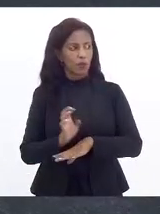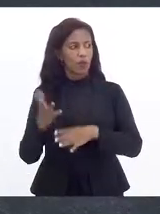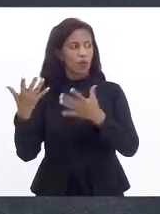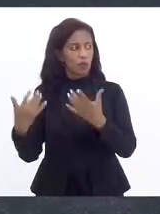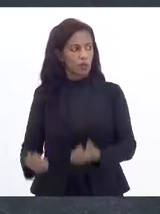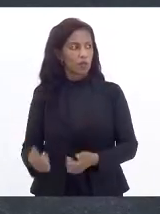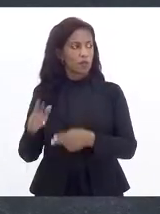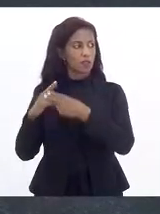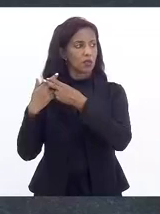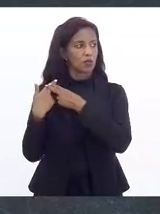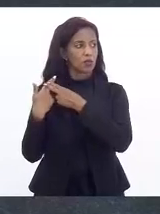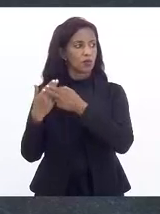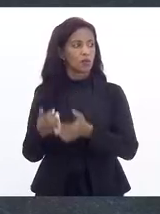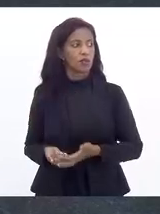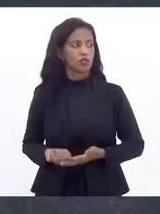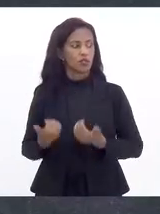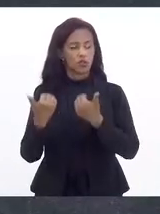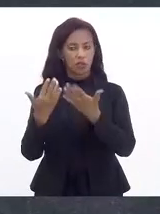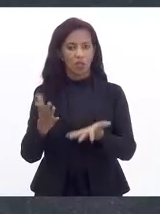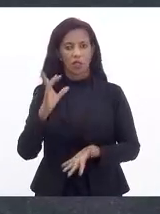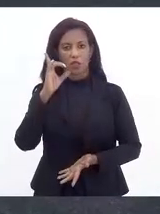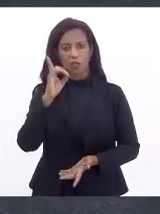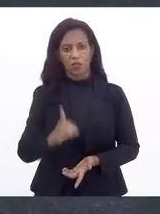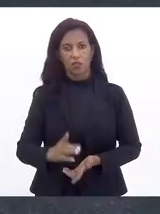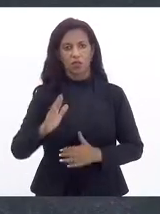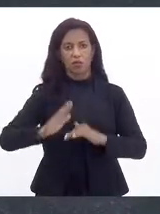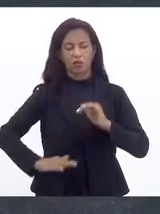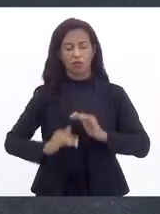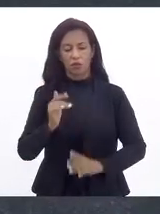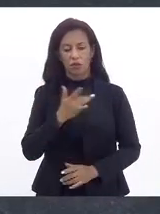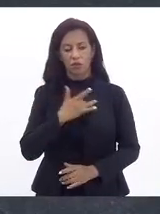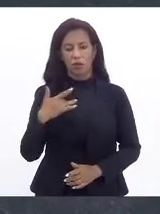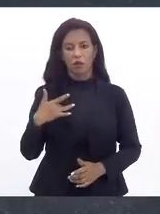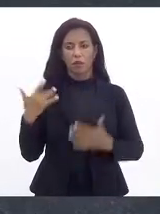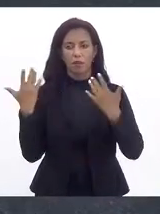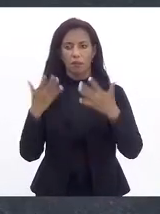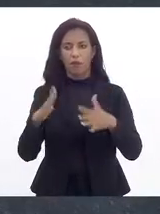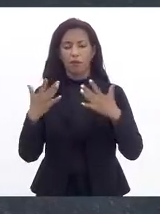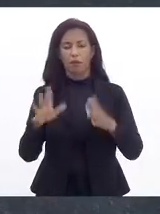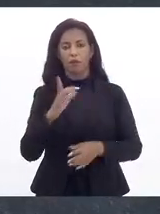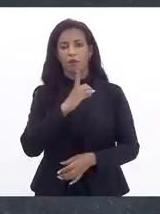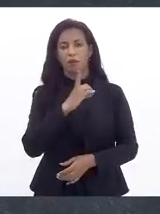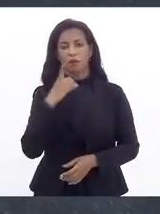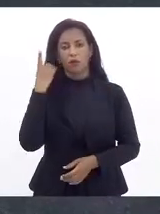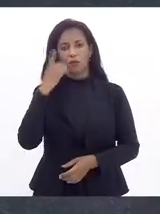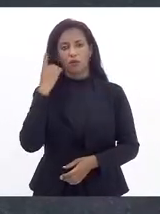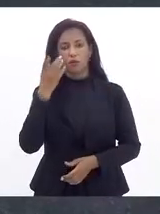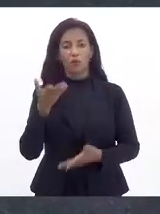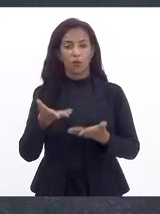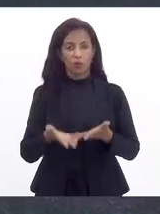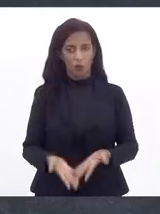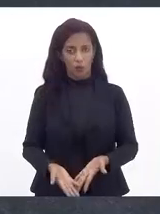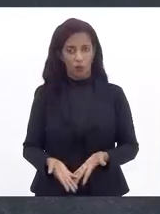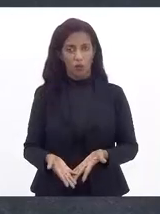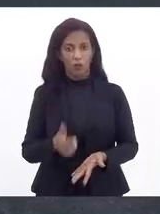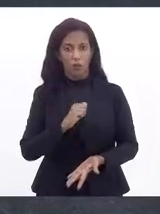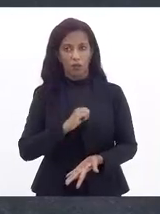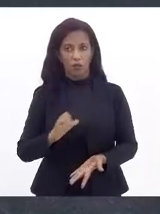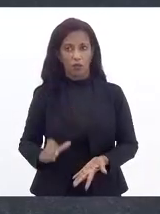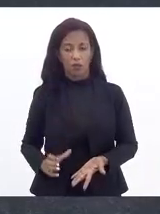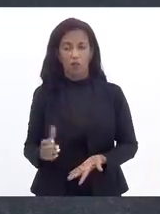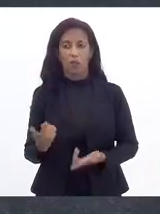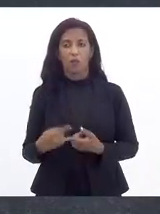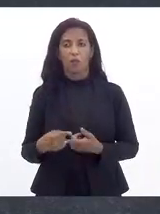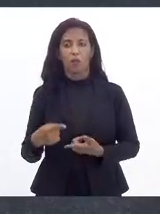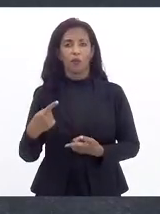a responsabilidade de dar esse direito aos profissionais de saúde. Então, parabenizando a todos os deputados, e quando eu coloco aqui a figura do André Siciliano,